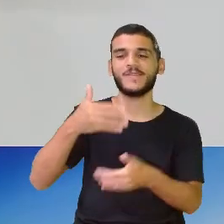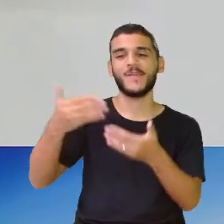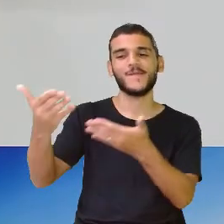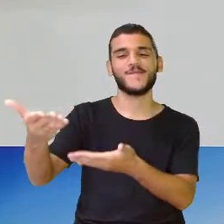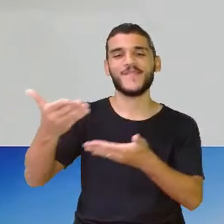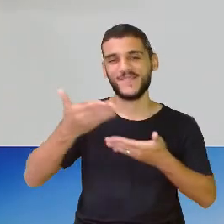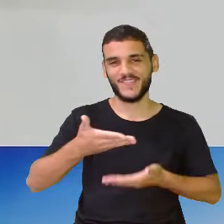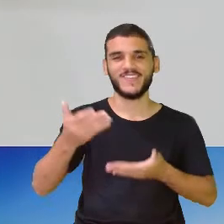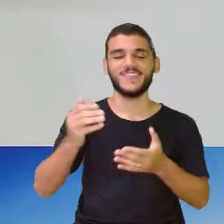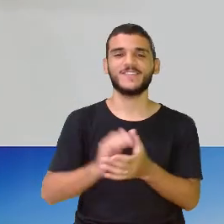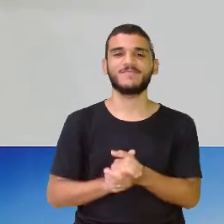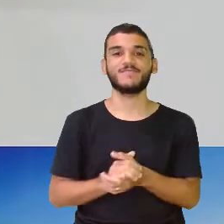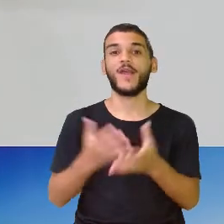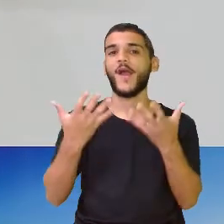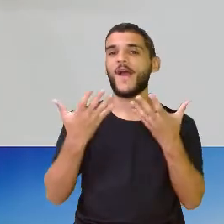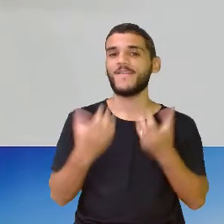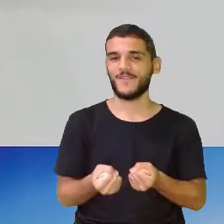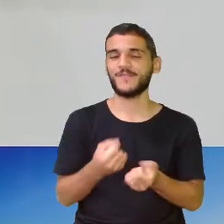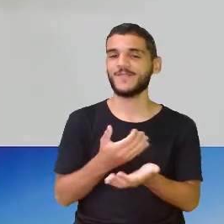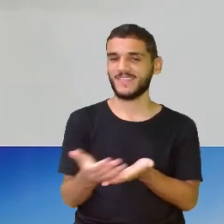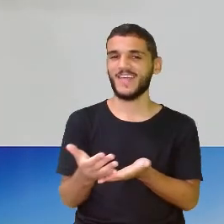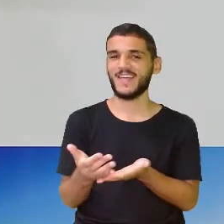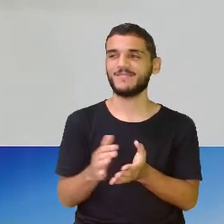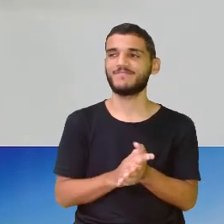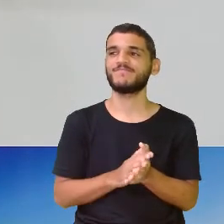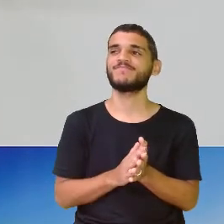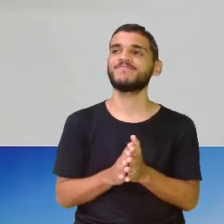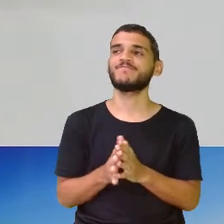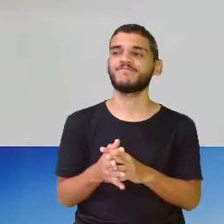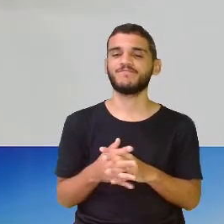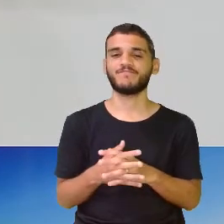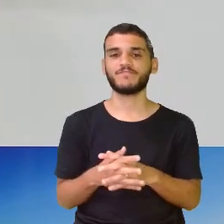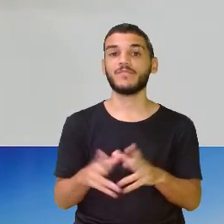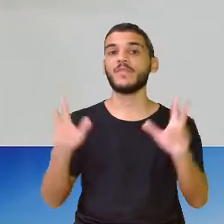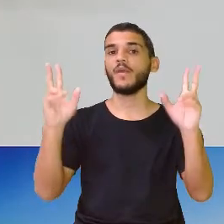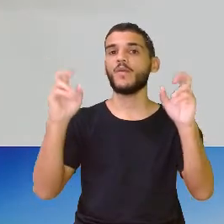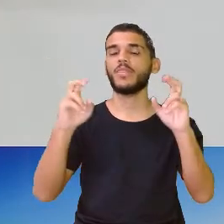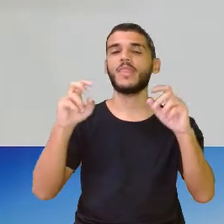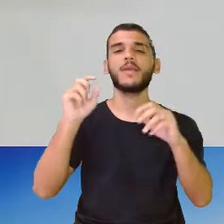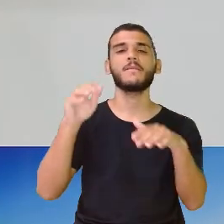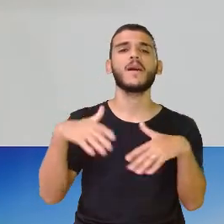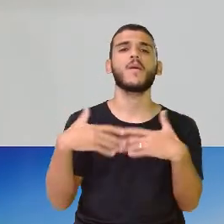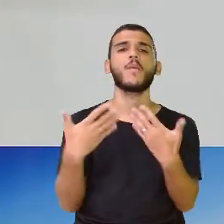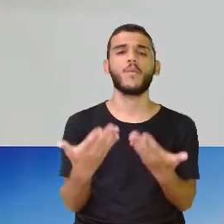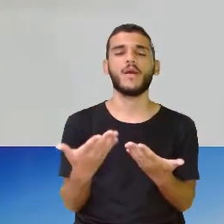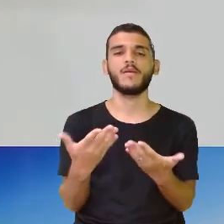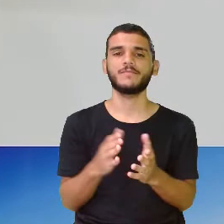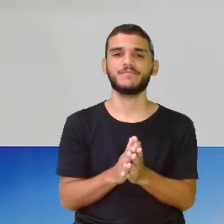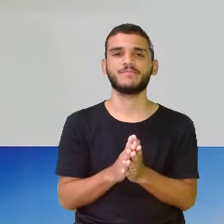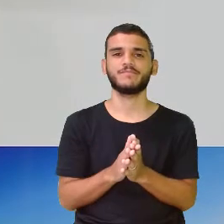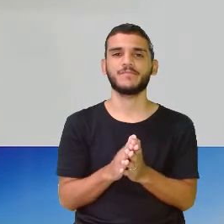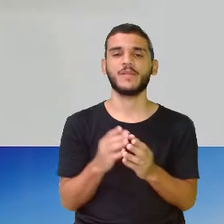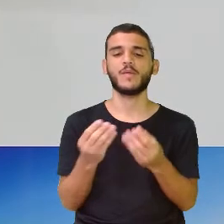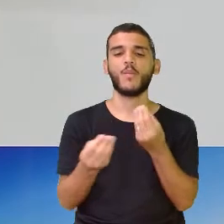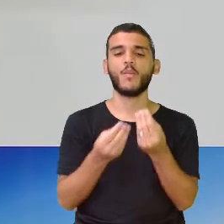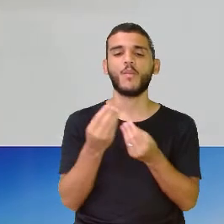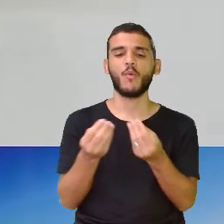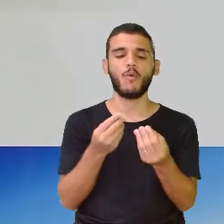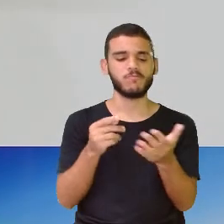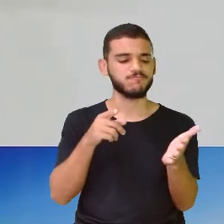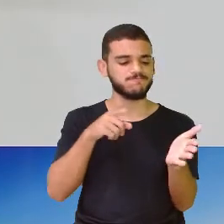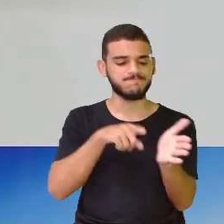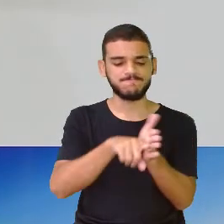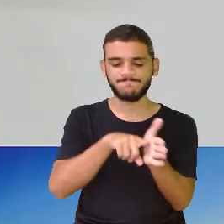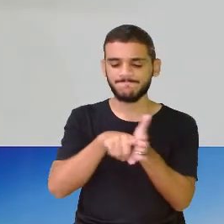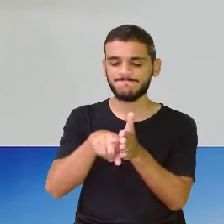bem-vindos, tá? Vamos começar aqui falando, não é, o nosso tema, que é consultar o dicionário